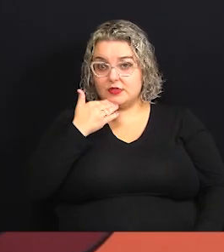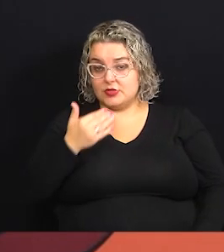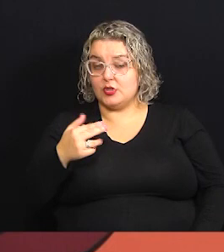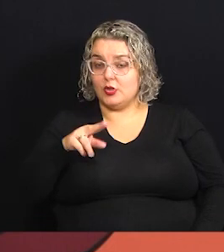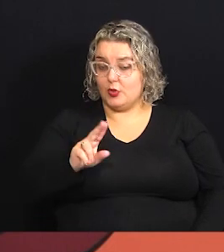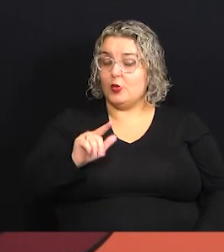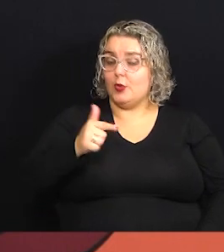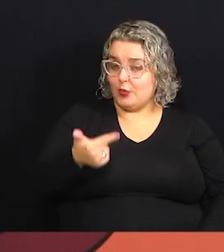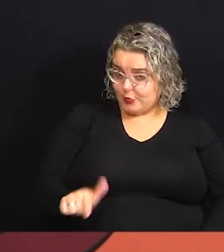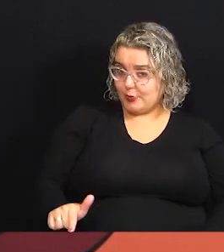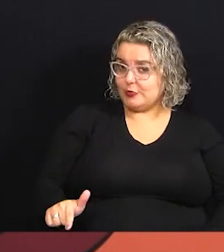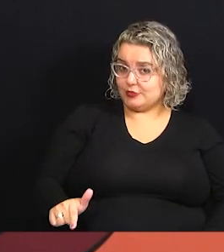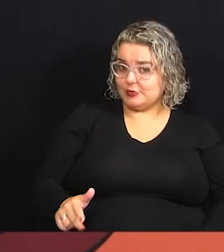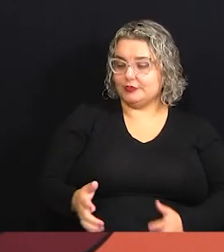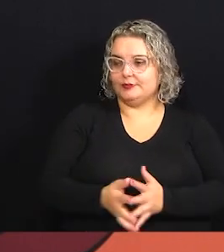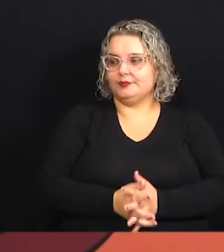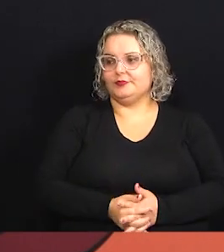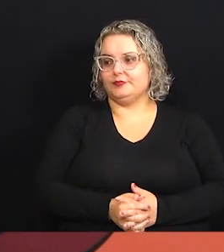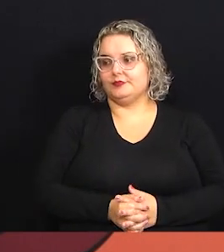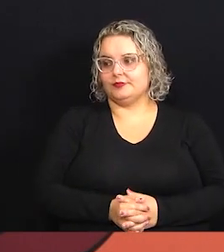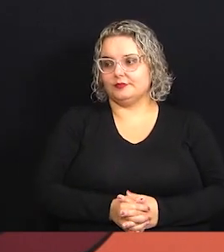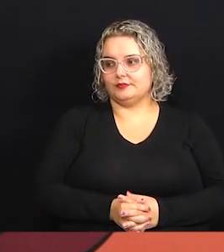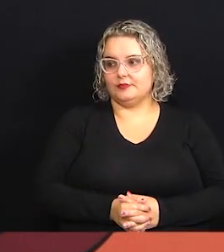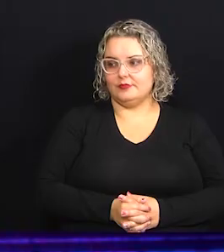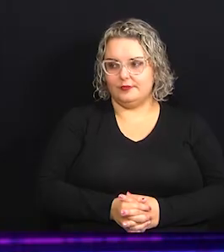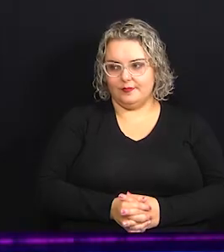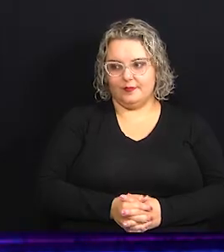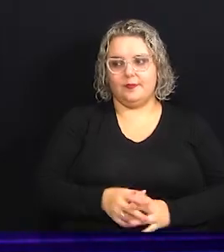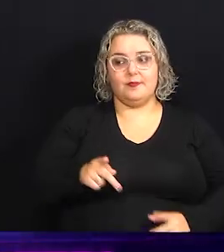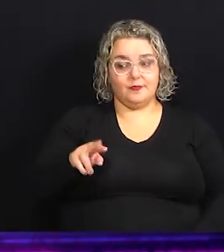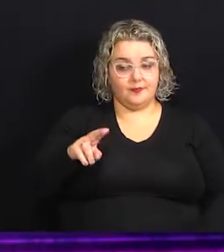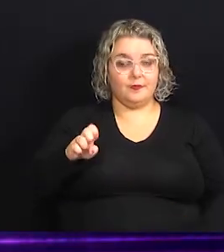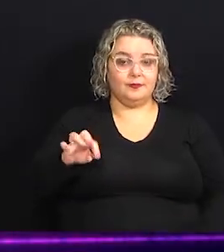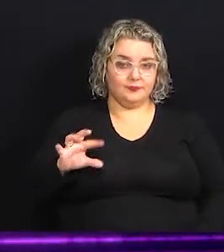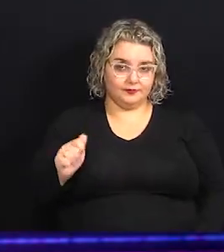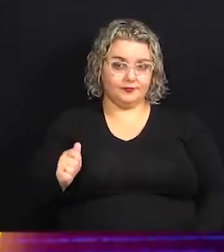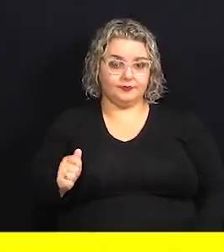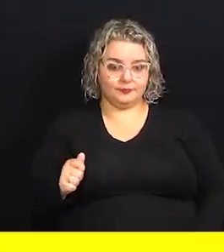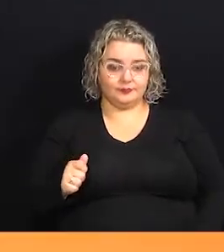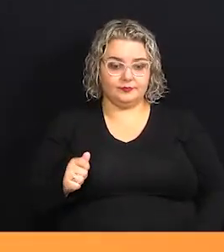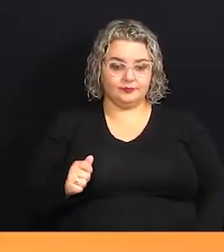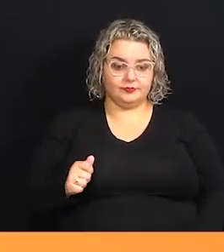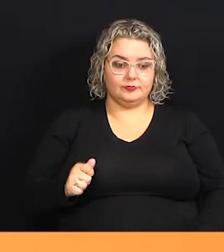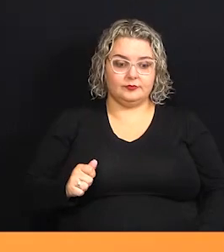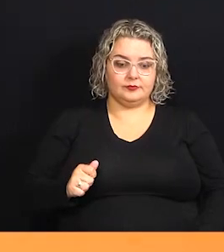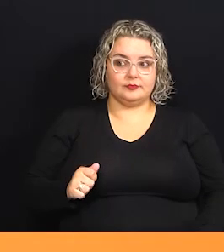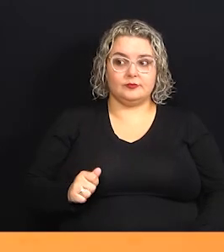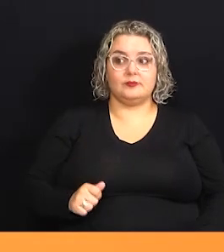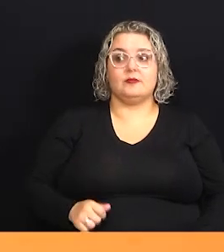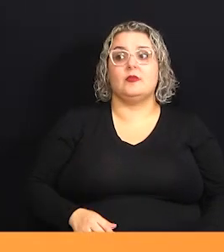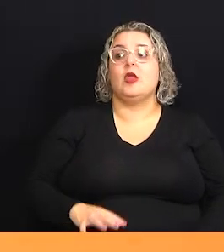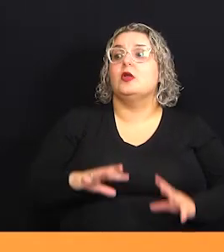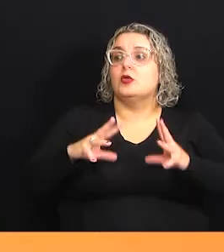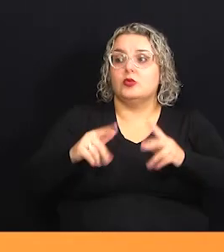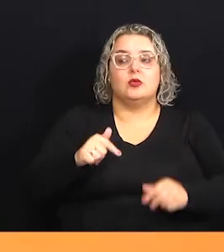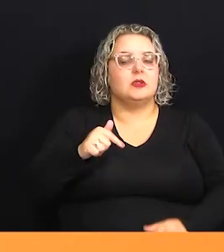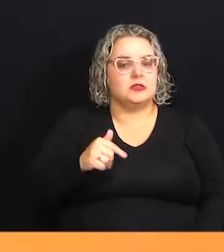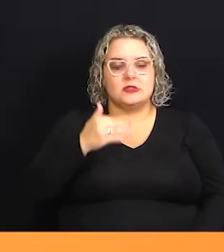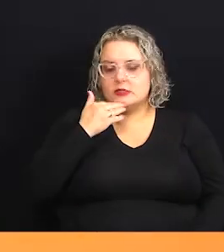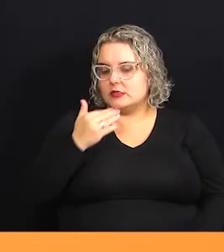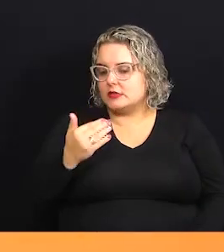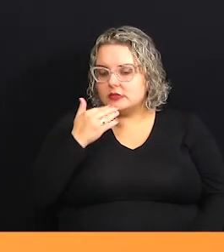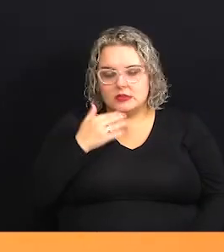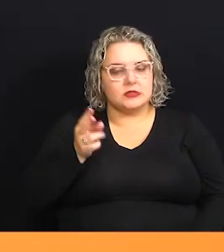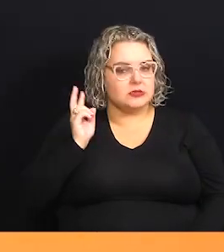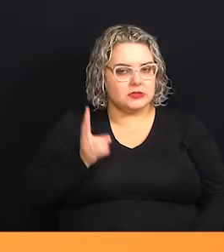7 reivindicações ou continua? A Preta vai ter que elencar as